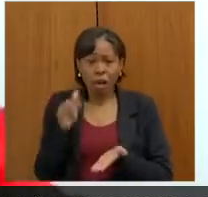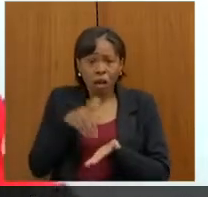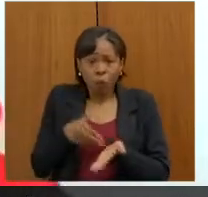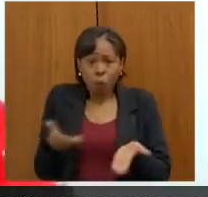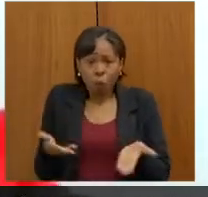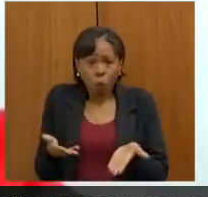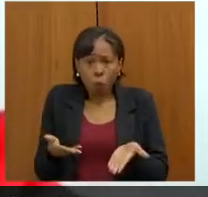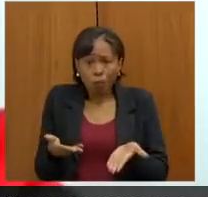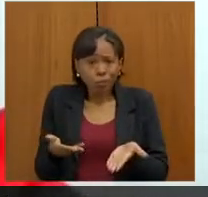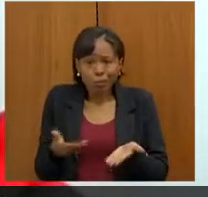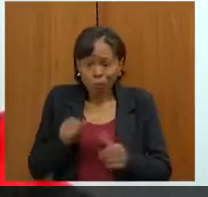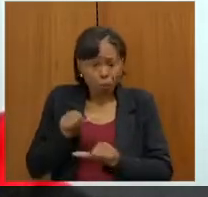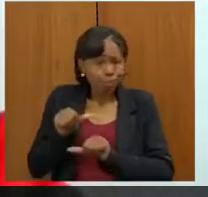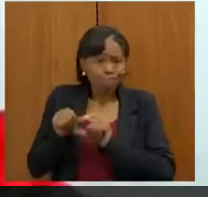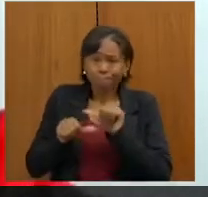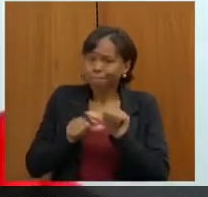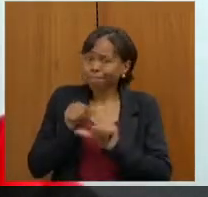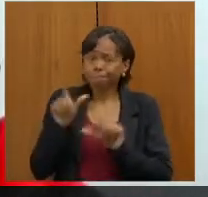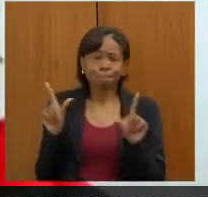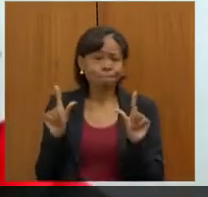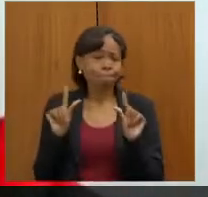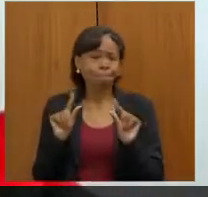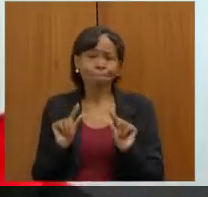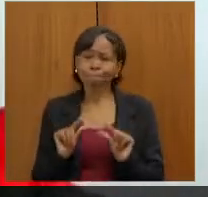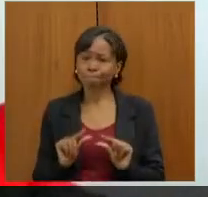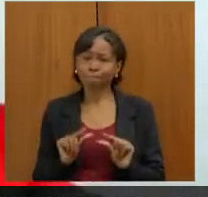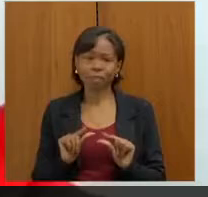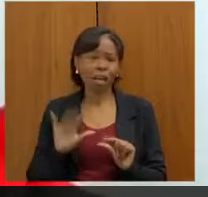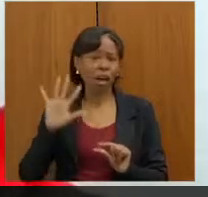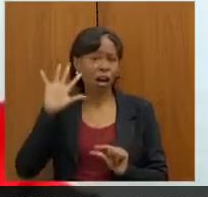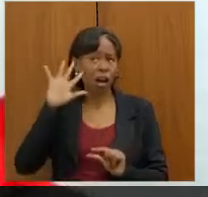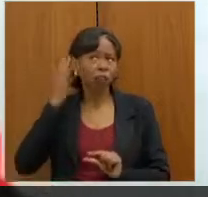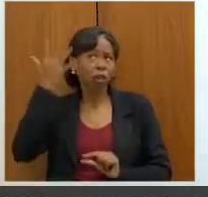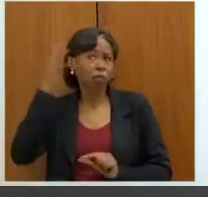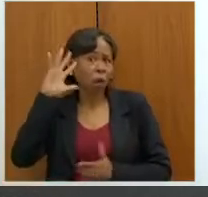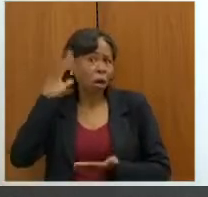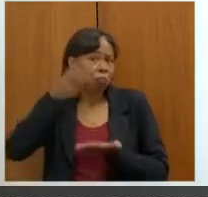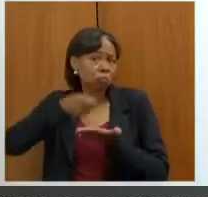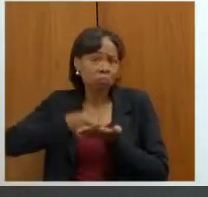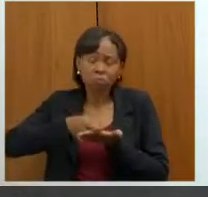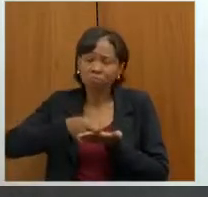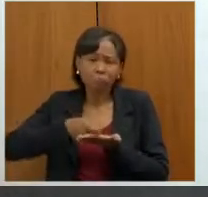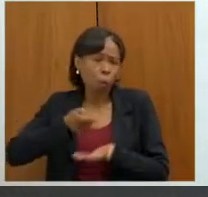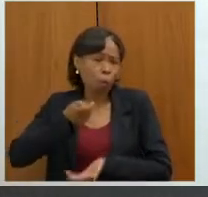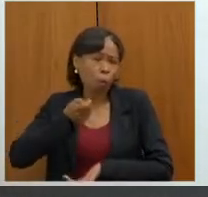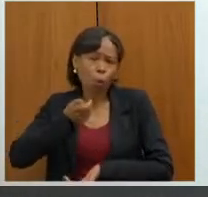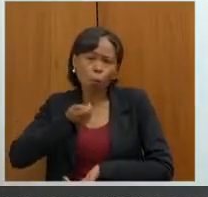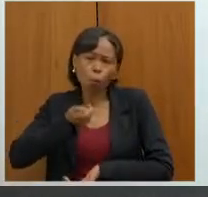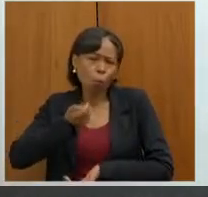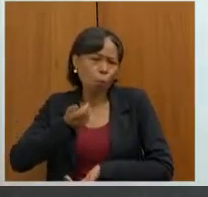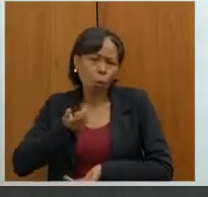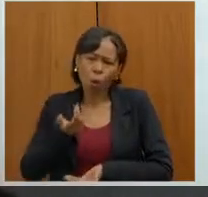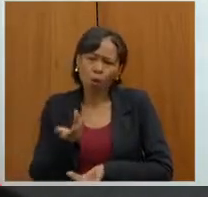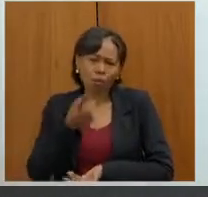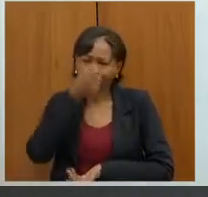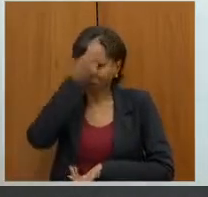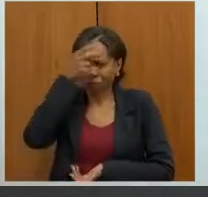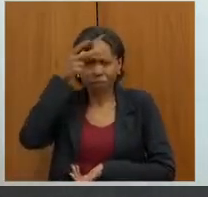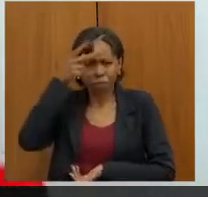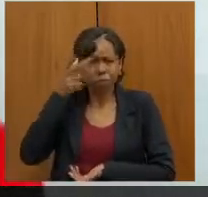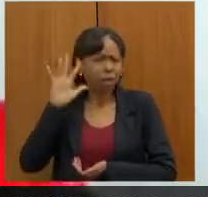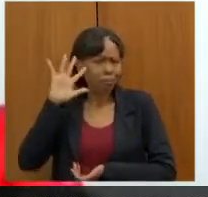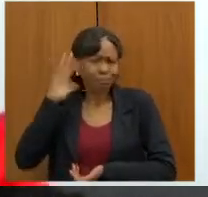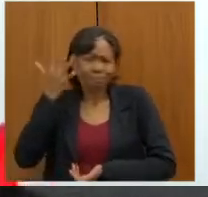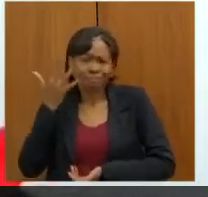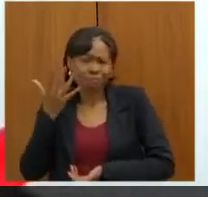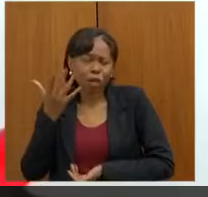mesmo com ação importante da sociedade civil mas pouca efetividade da prefeitura local e né das outras organizações